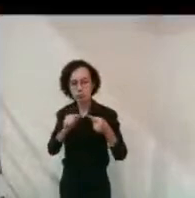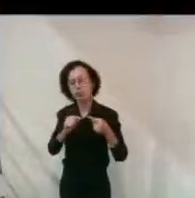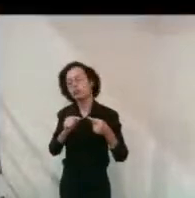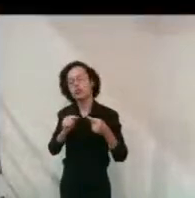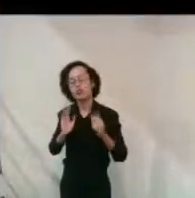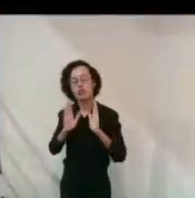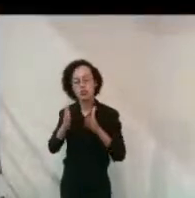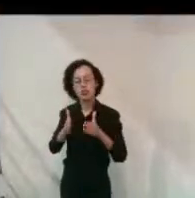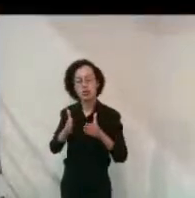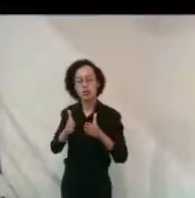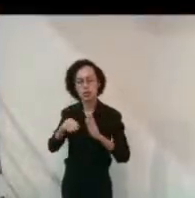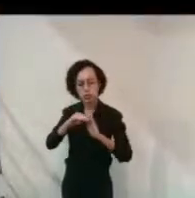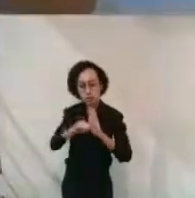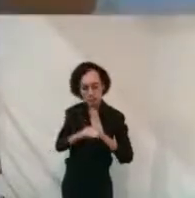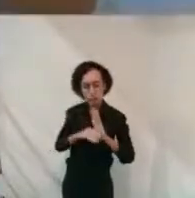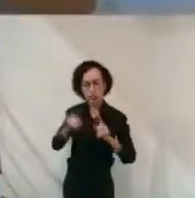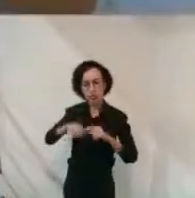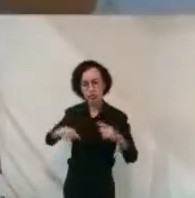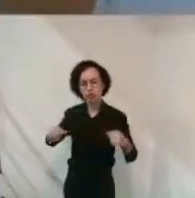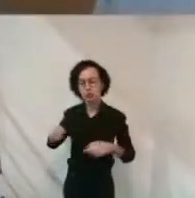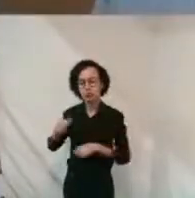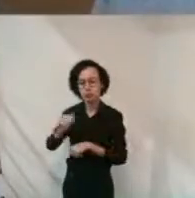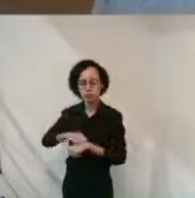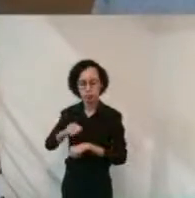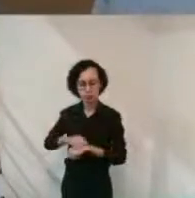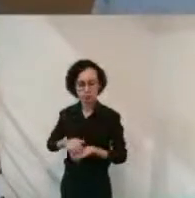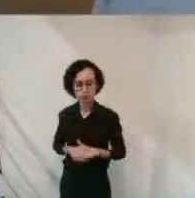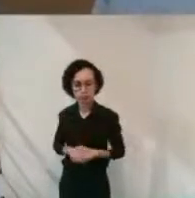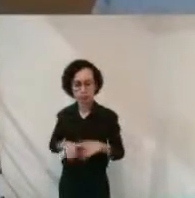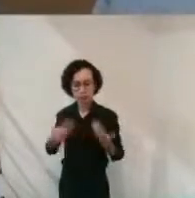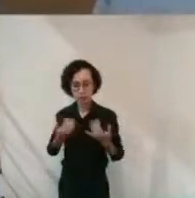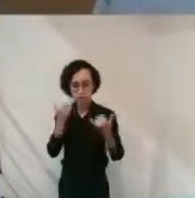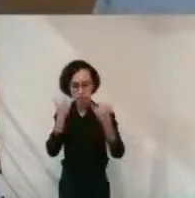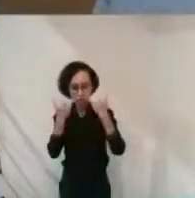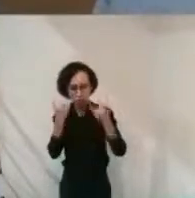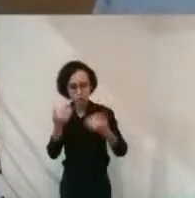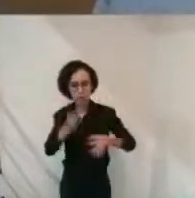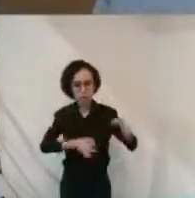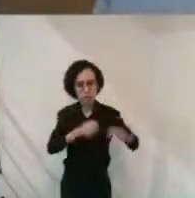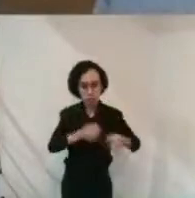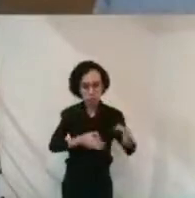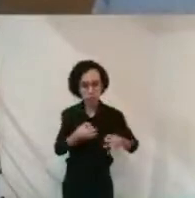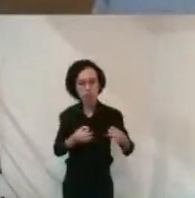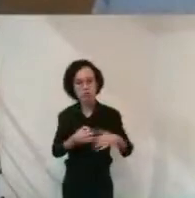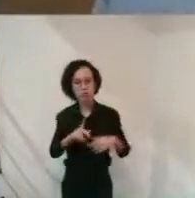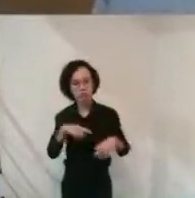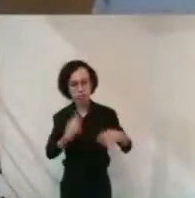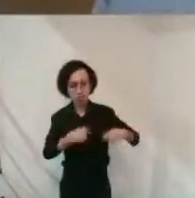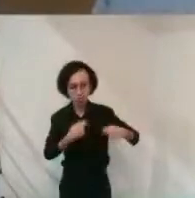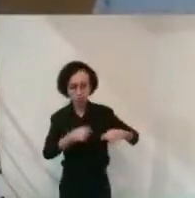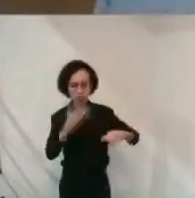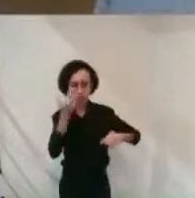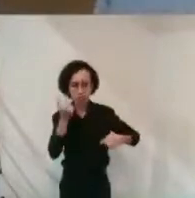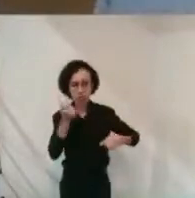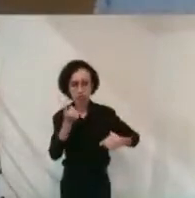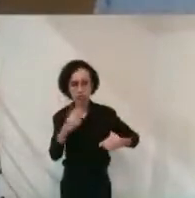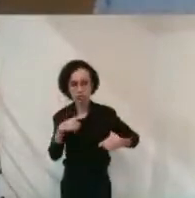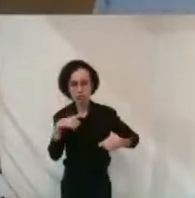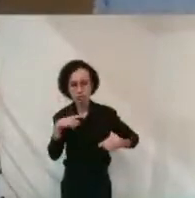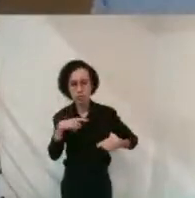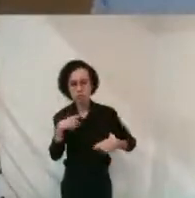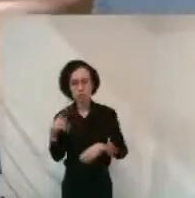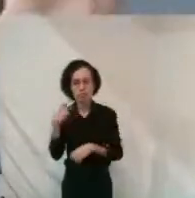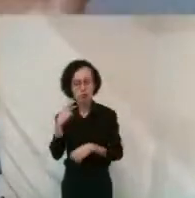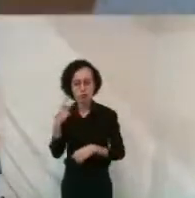ponto relacionado ao plano de resíduos sólidos. Então, é um nível de informação jurídica, técnica, que a gente precisa dominar para um promotor que está numa